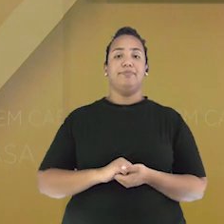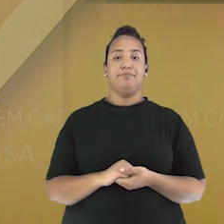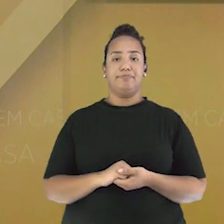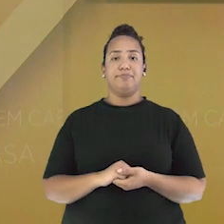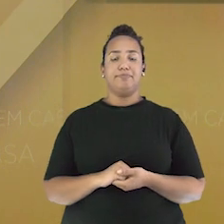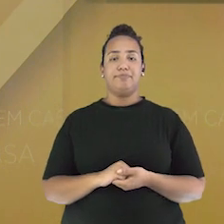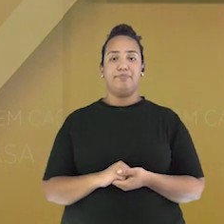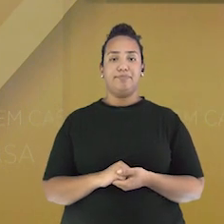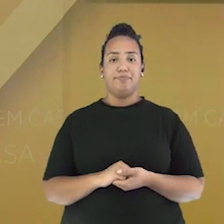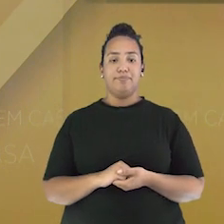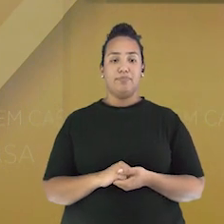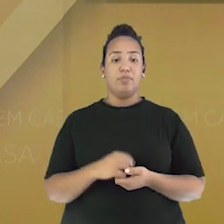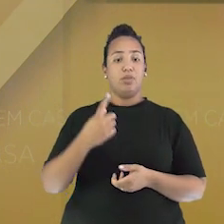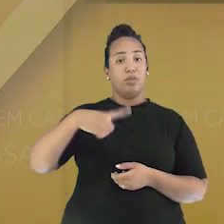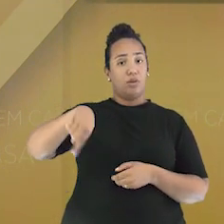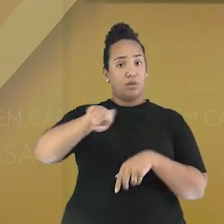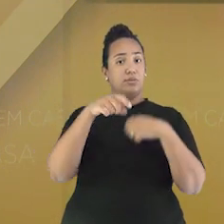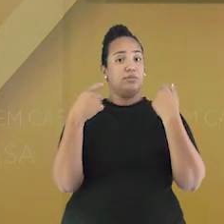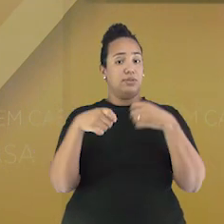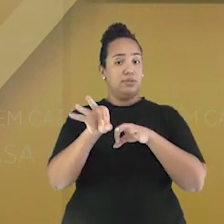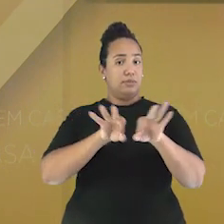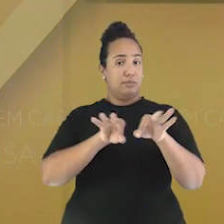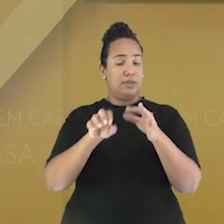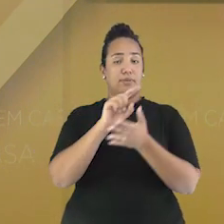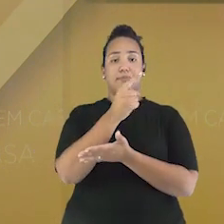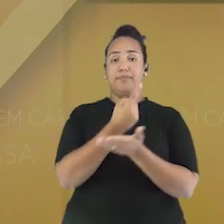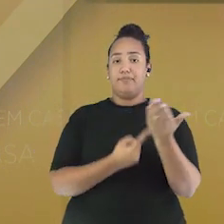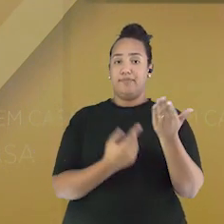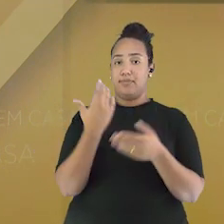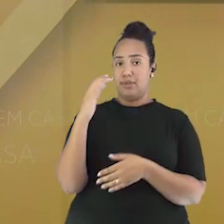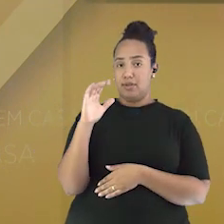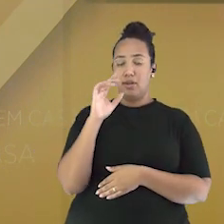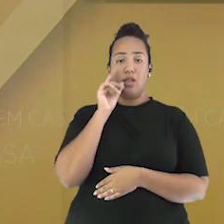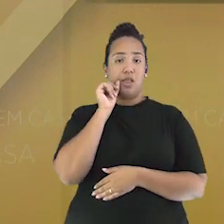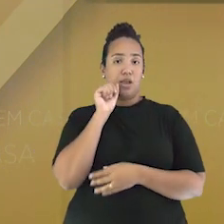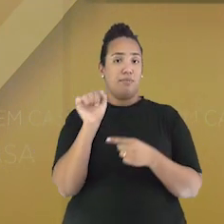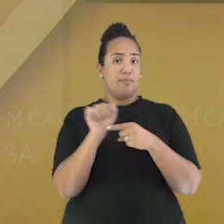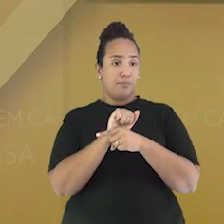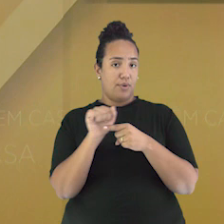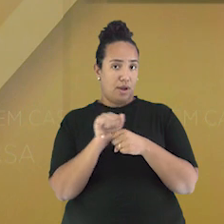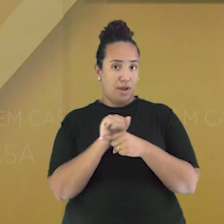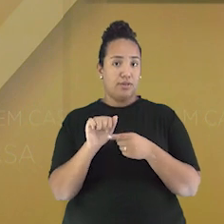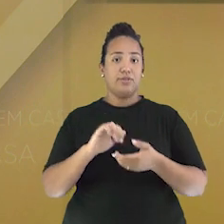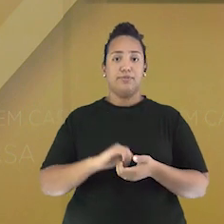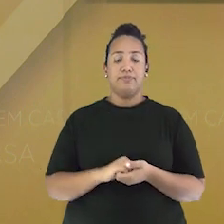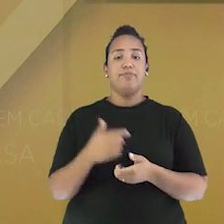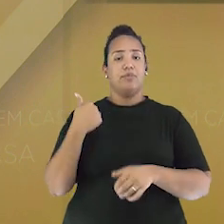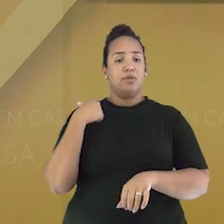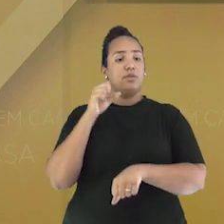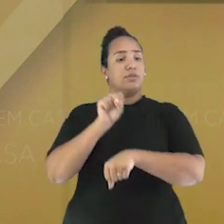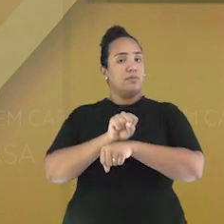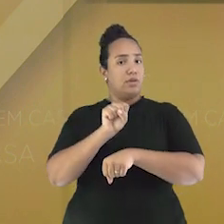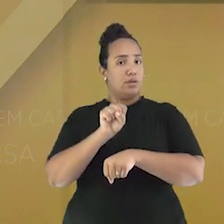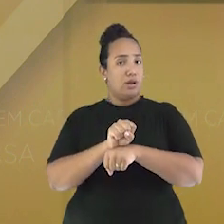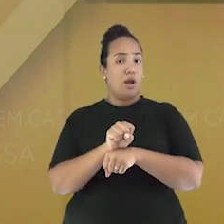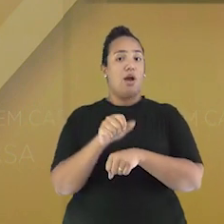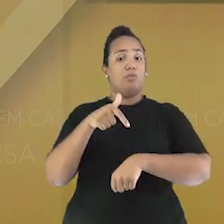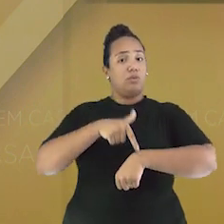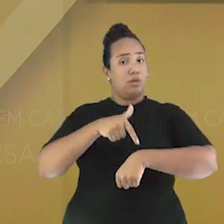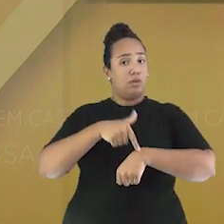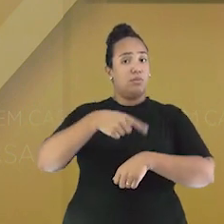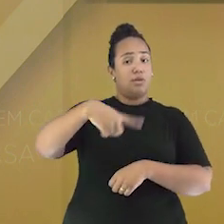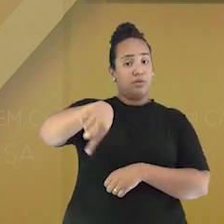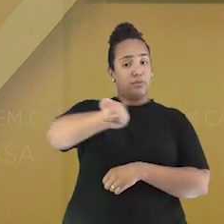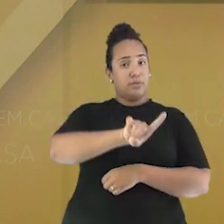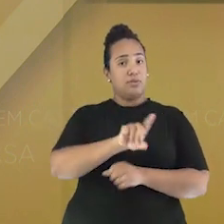sabemos, precisamos ter em mãos seu caderno de ciências, lápis e borracha. Vou aguardar você pegar